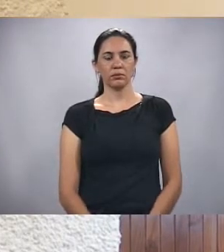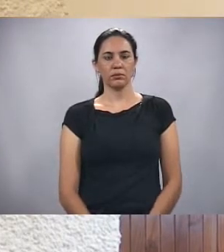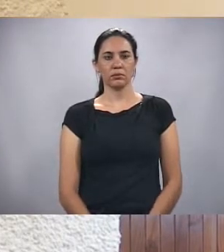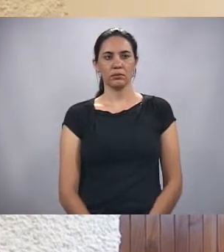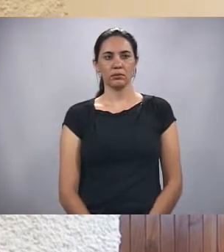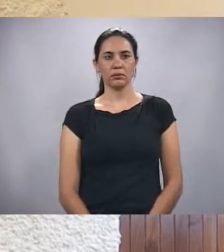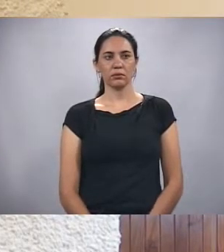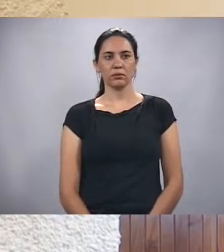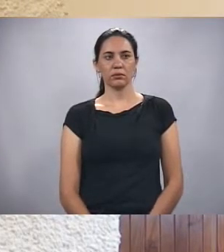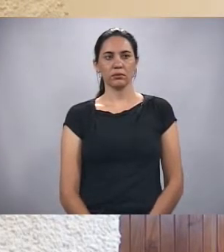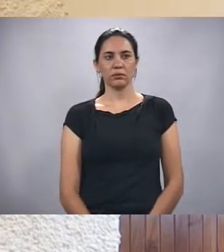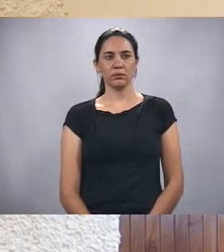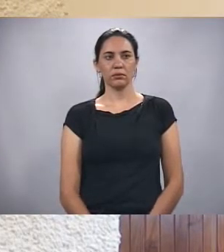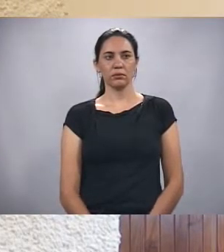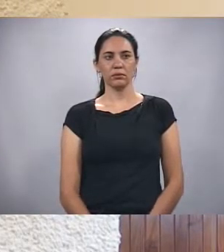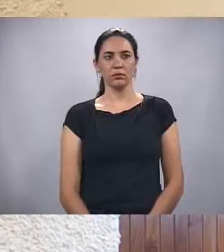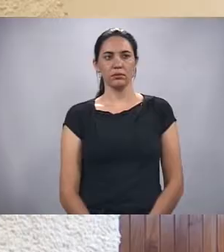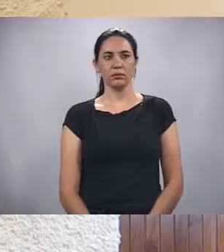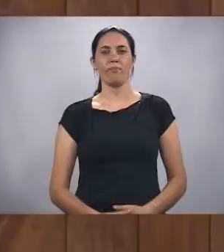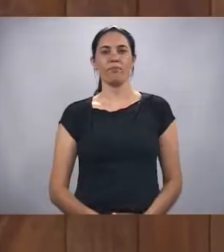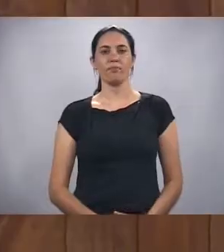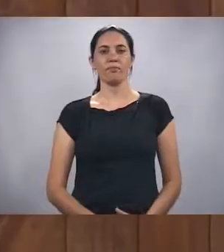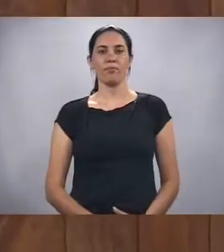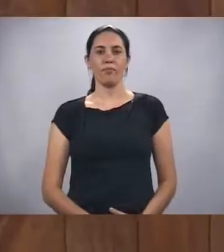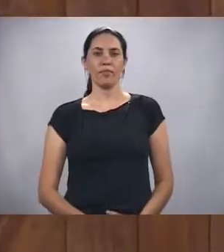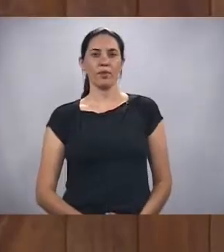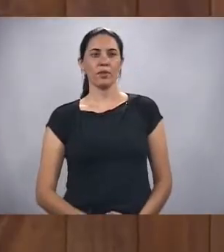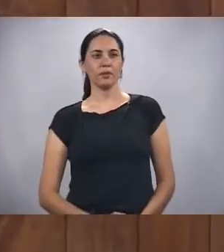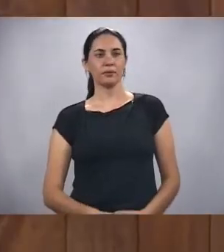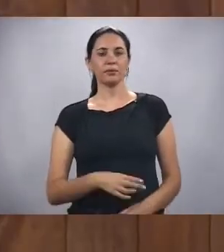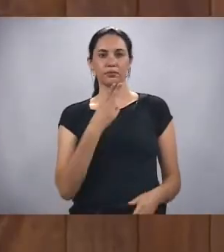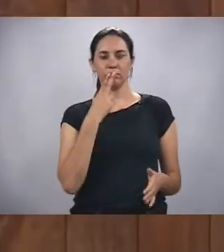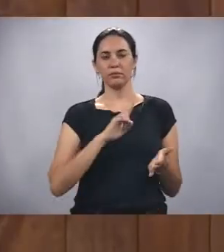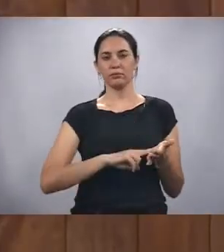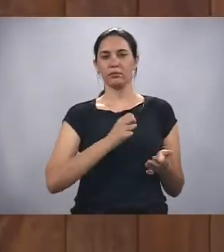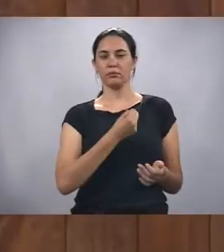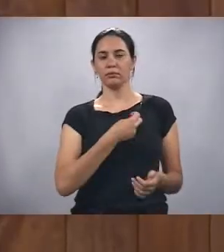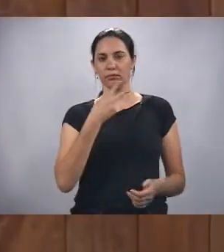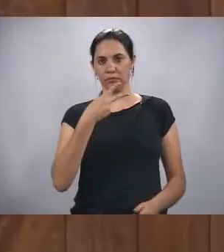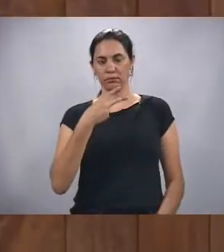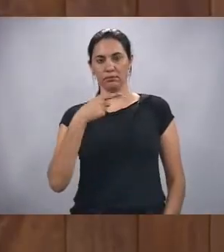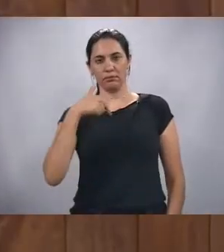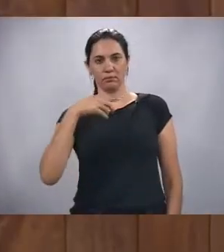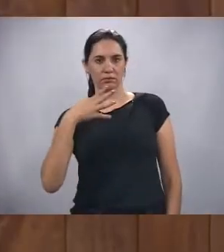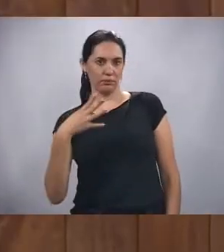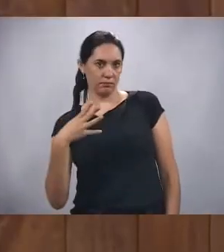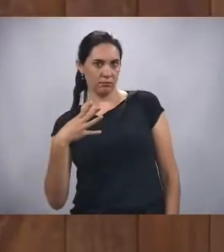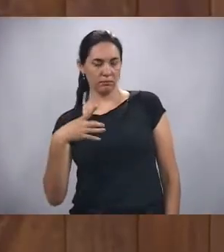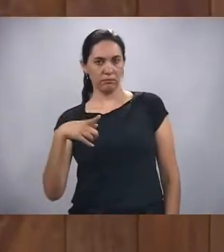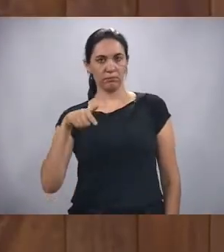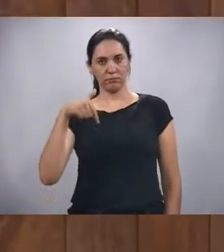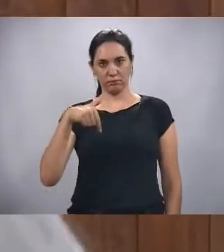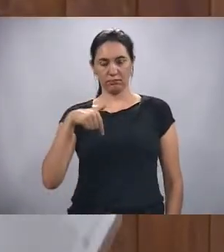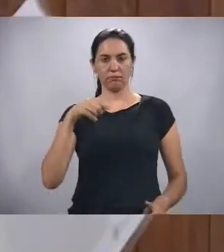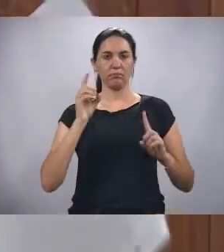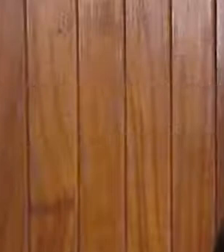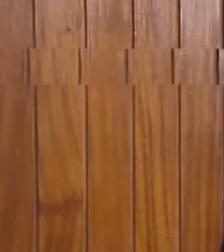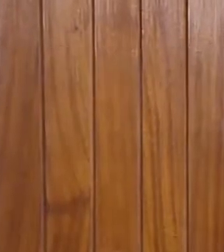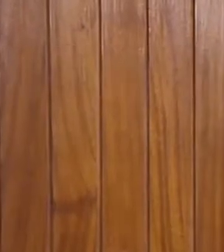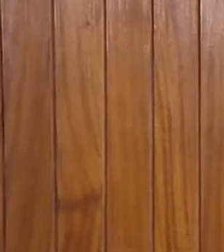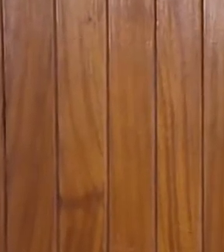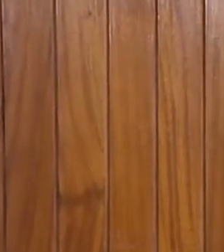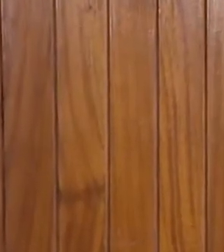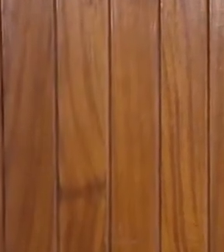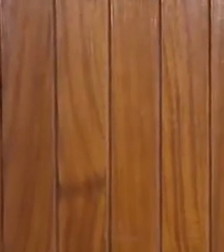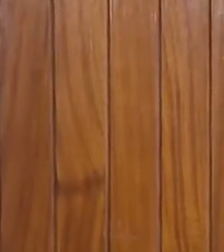alimentação escolar também conhecida como cozinha piloto a carne era para merenda das crianças das escolas municipais e estaduais